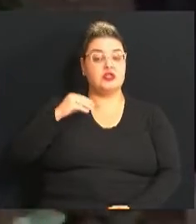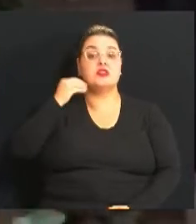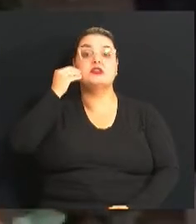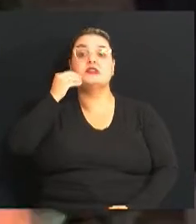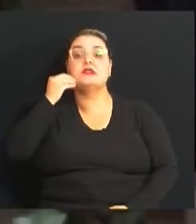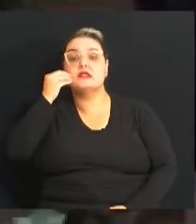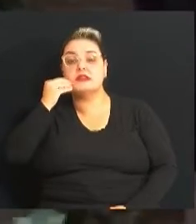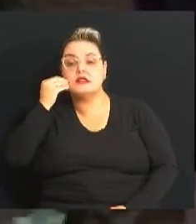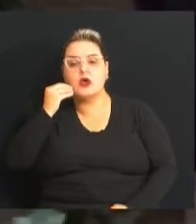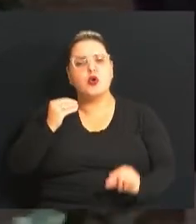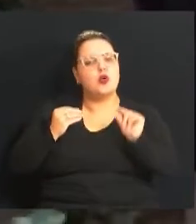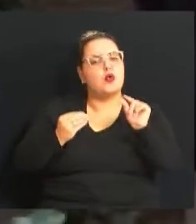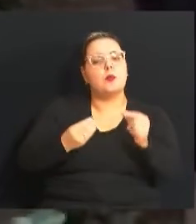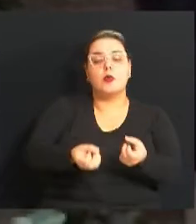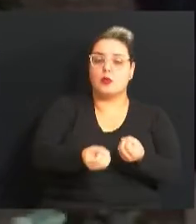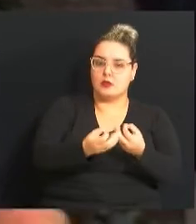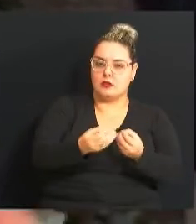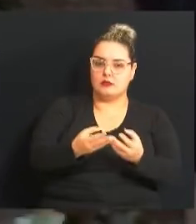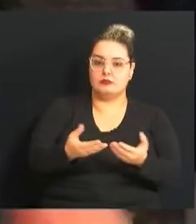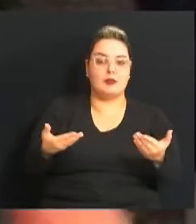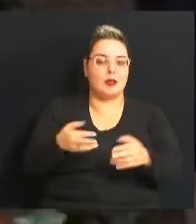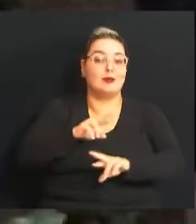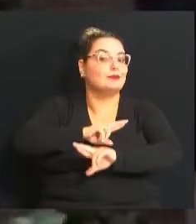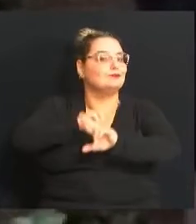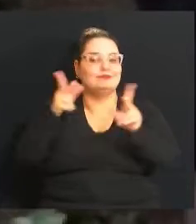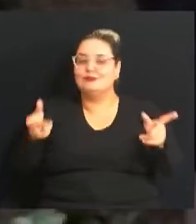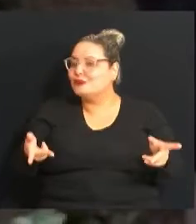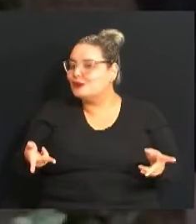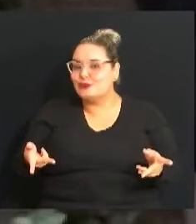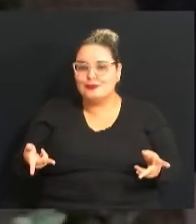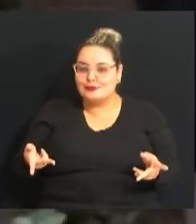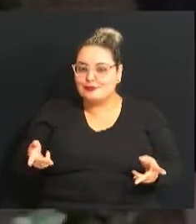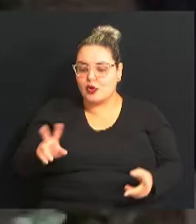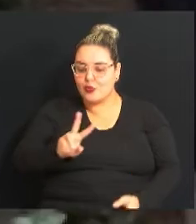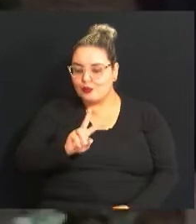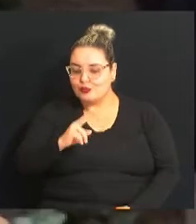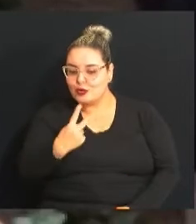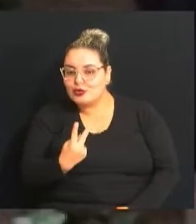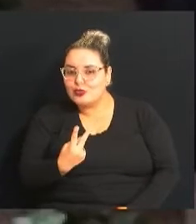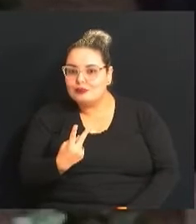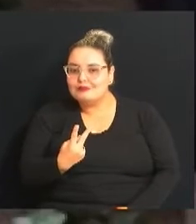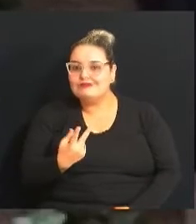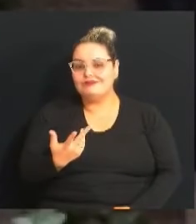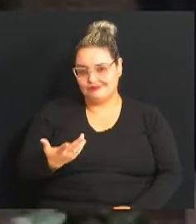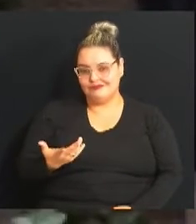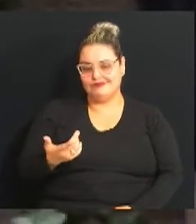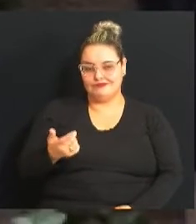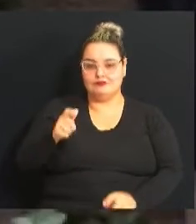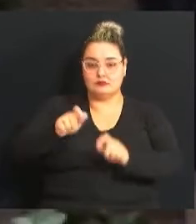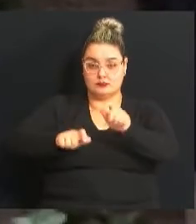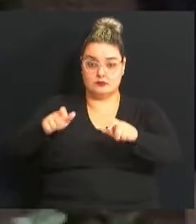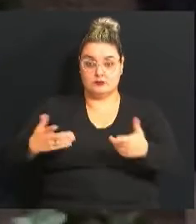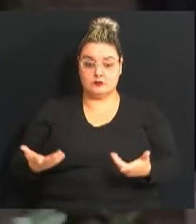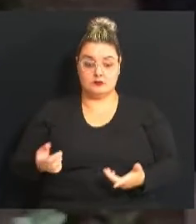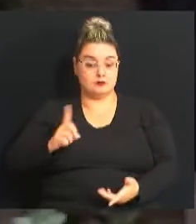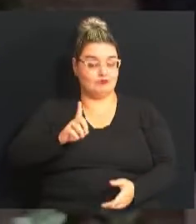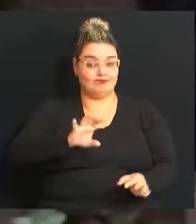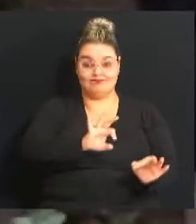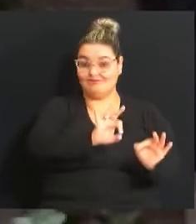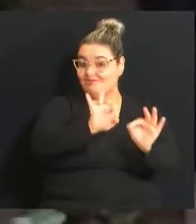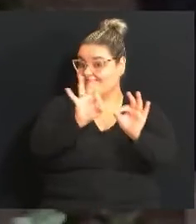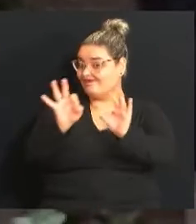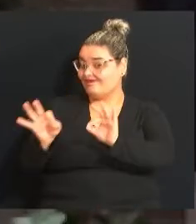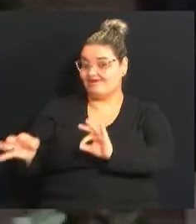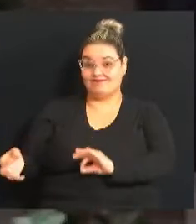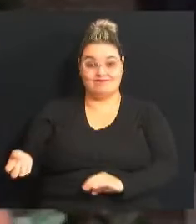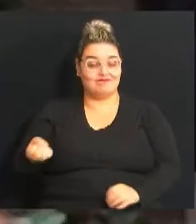experiência e pouca informação. Hoje isso se inverteu. E aí as pessoas que não acompanham, que não se